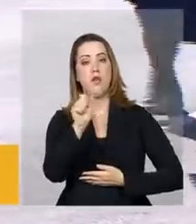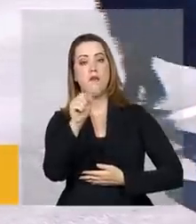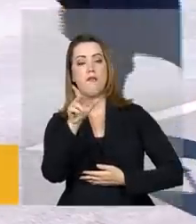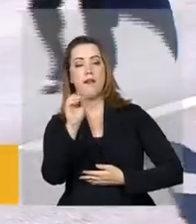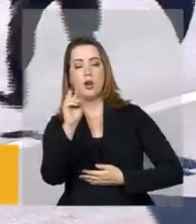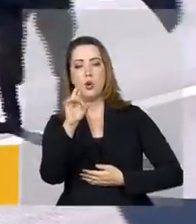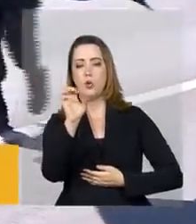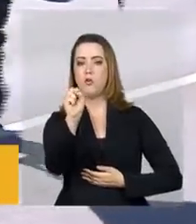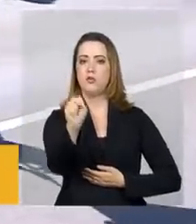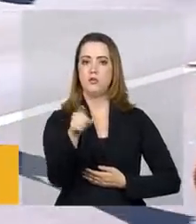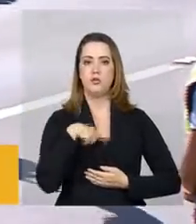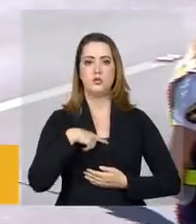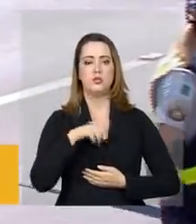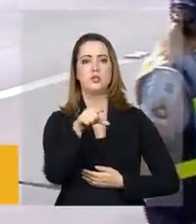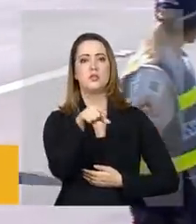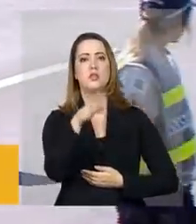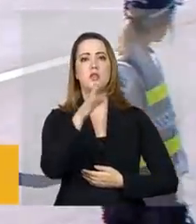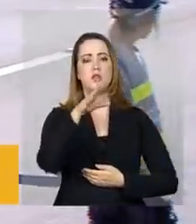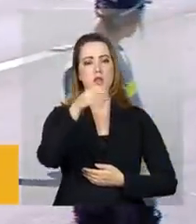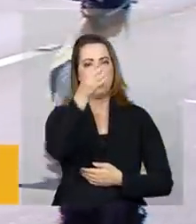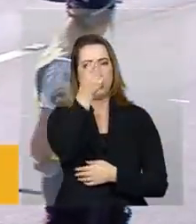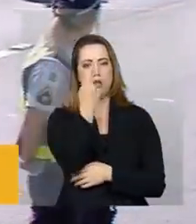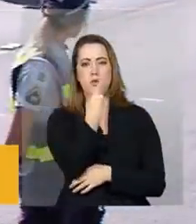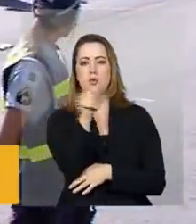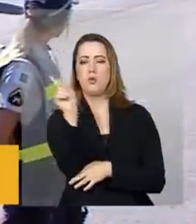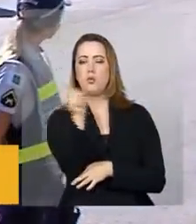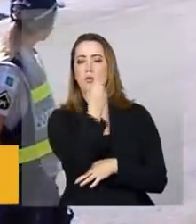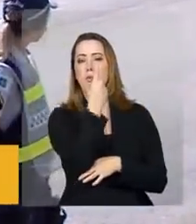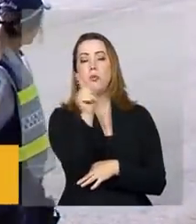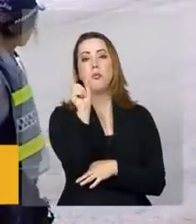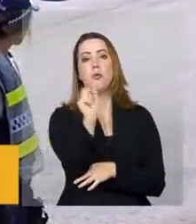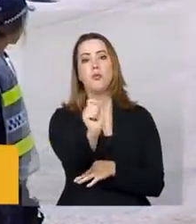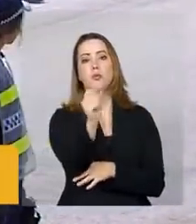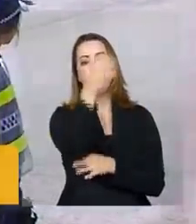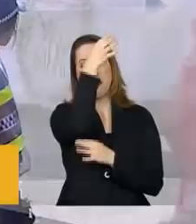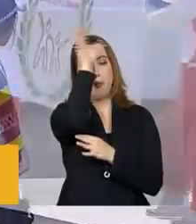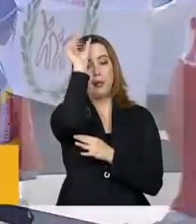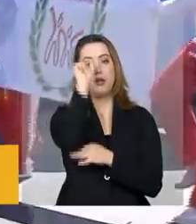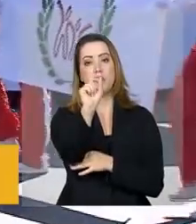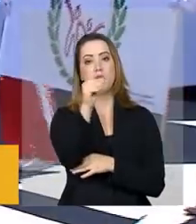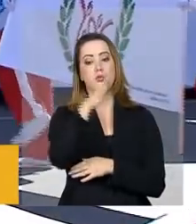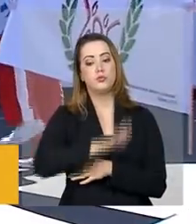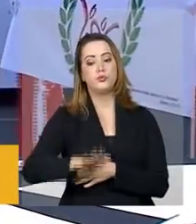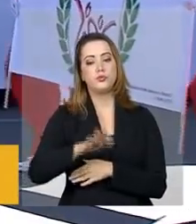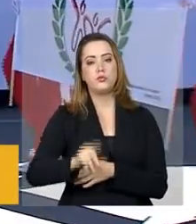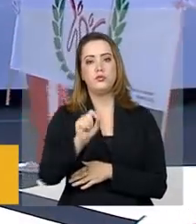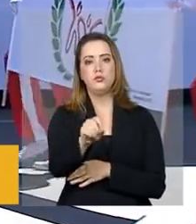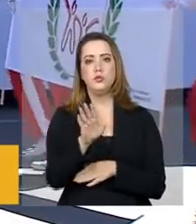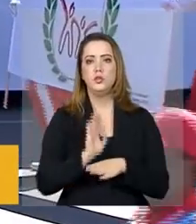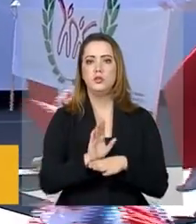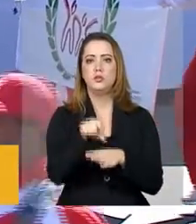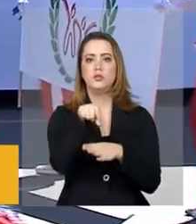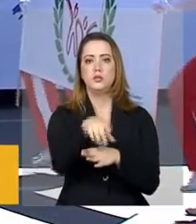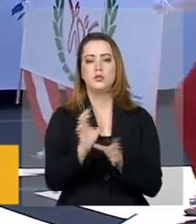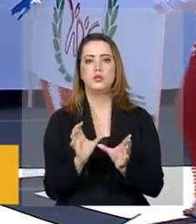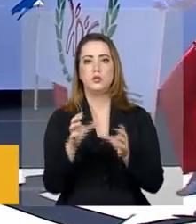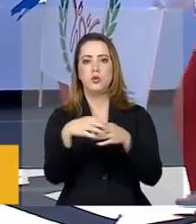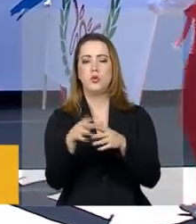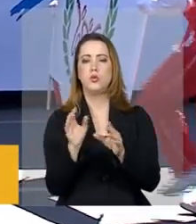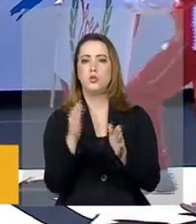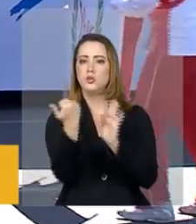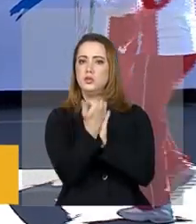Mirim é um dos programas sociais do Corpo de Bombeiros do Distrito Federal, administrado por sua assessoria de programas